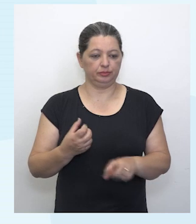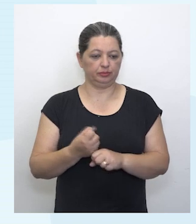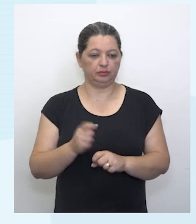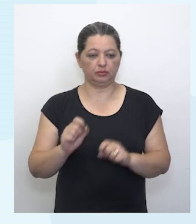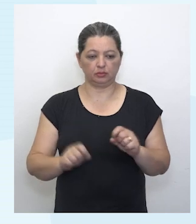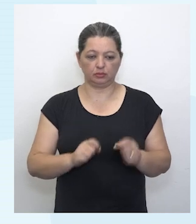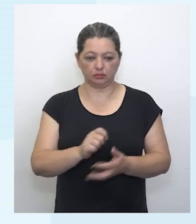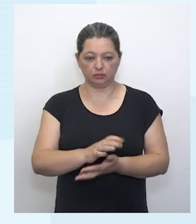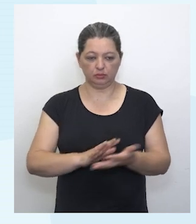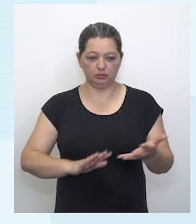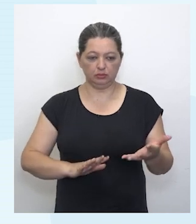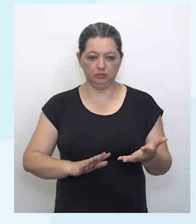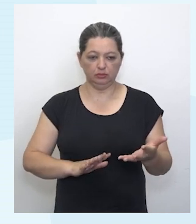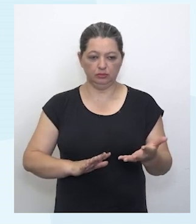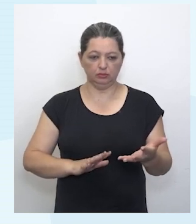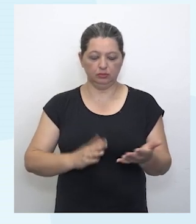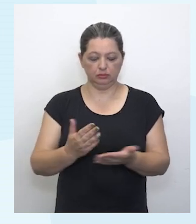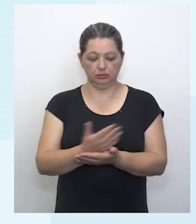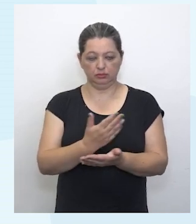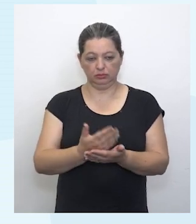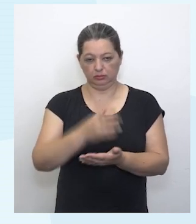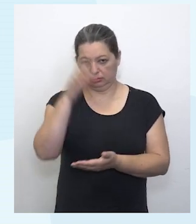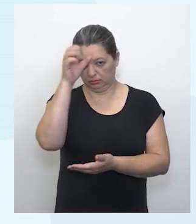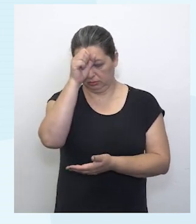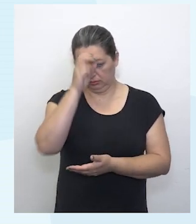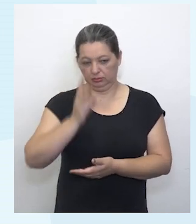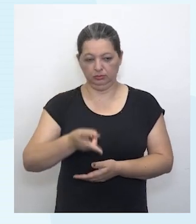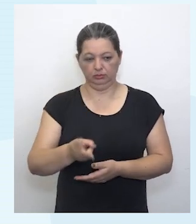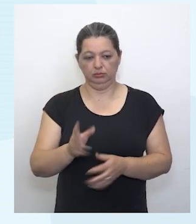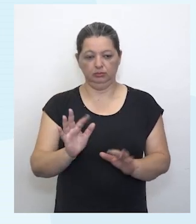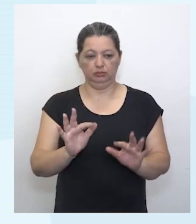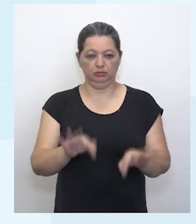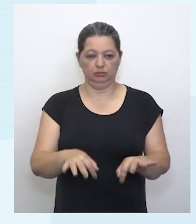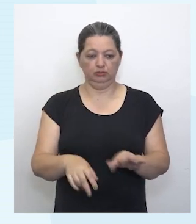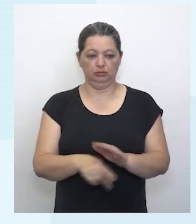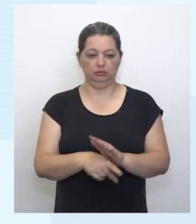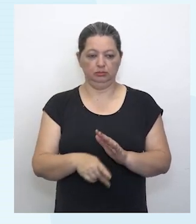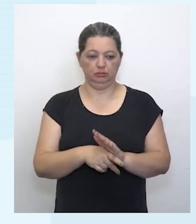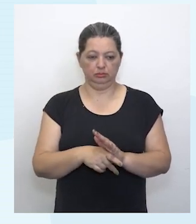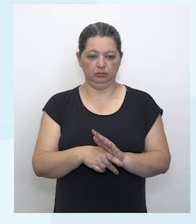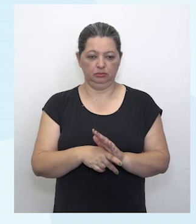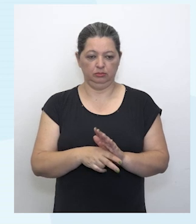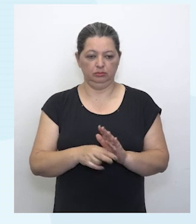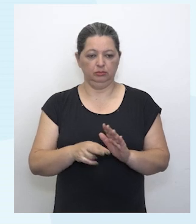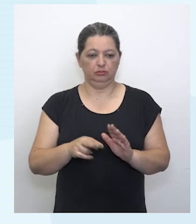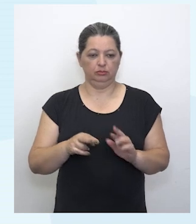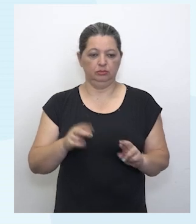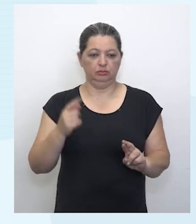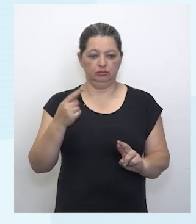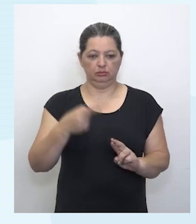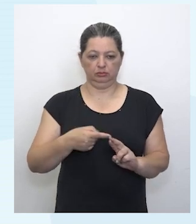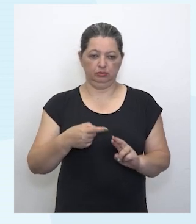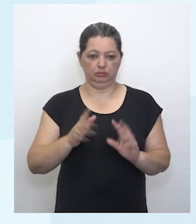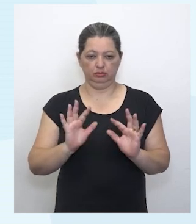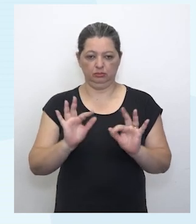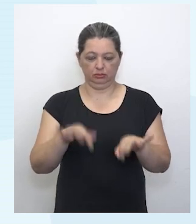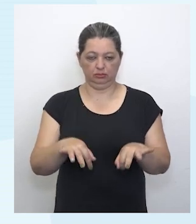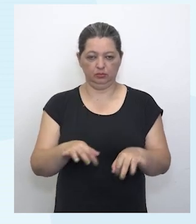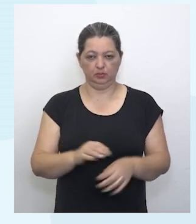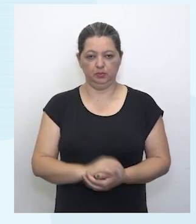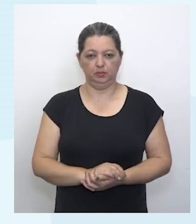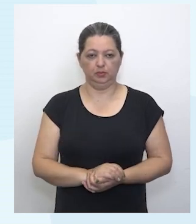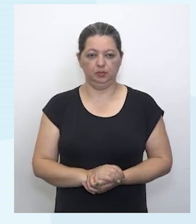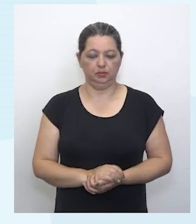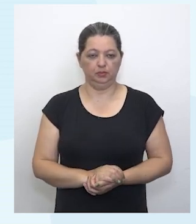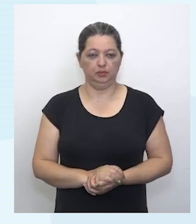alguma atividade que está no Aprender Sempre. E, por fim, as referências, e a gente, né, encerra.